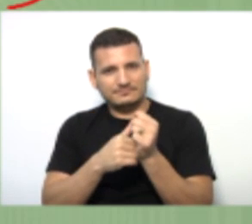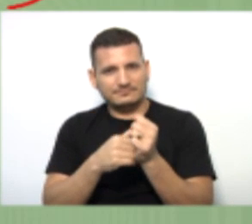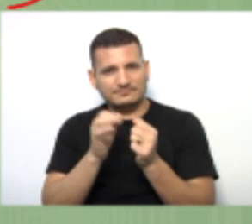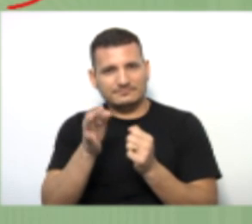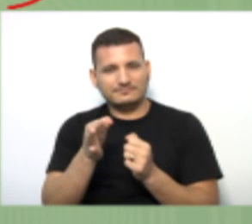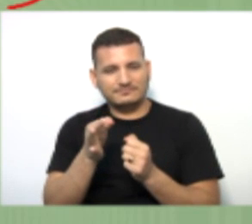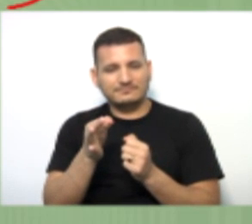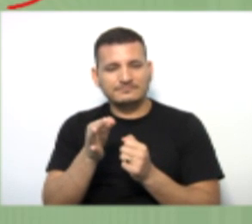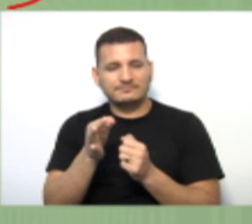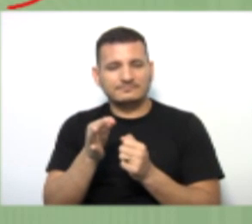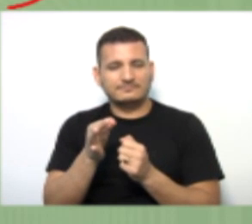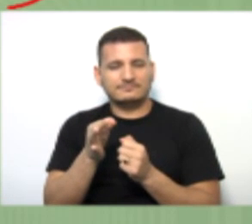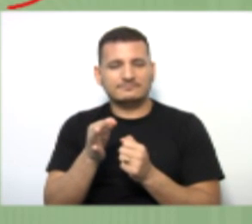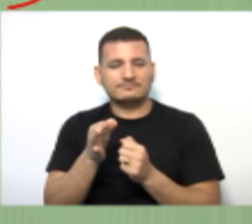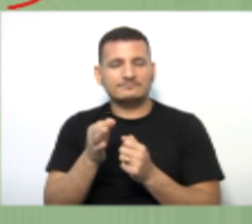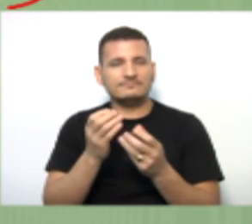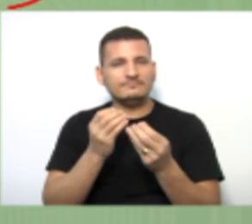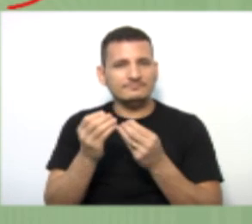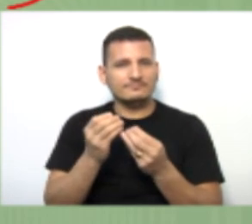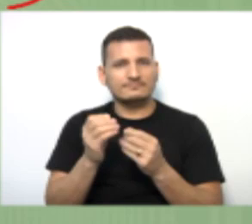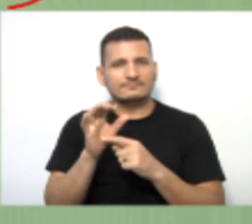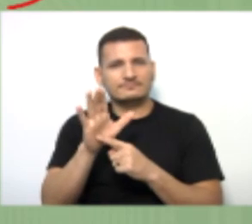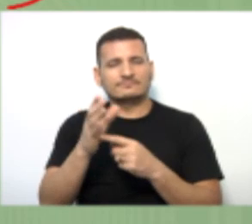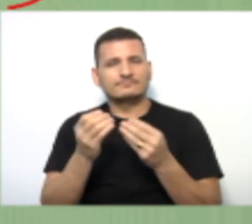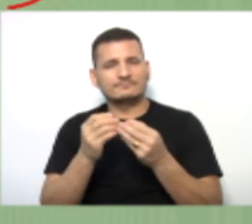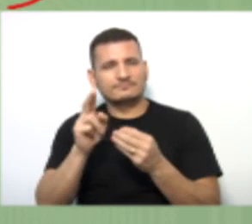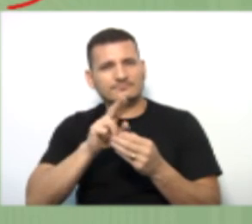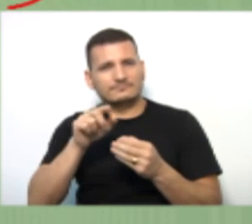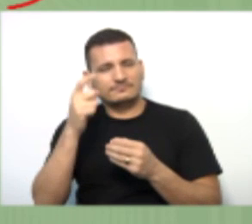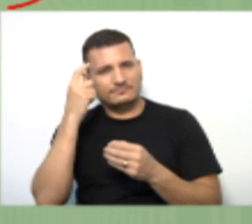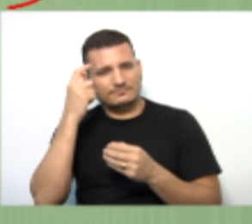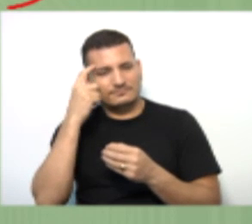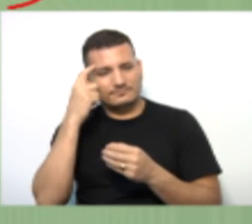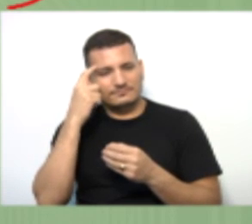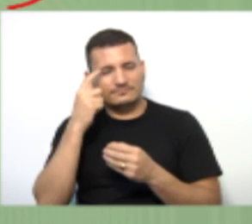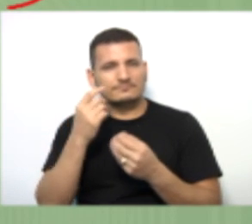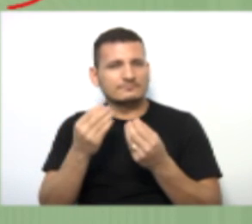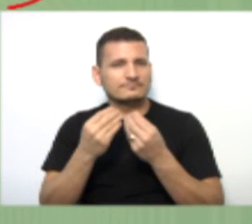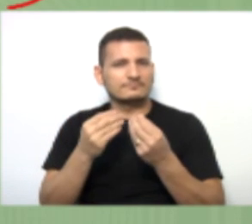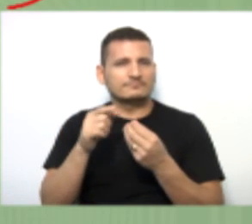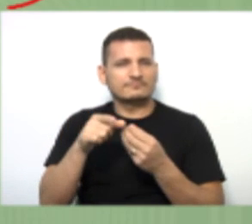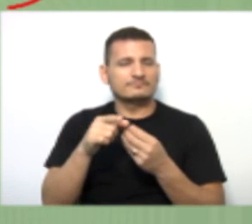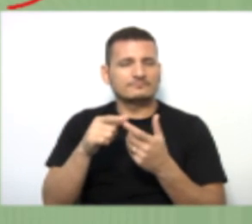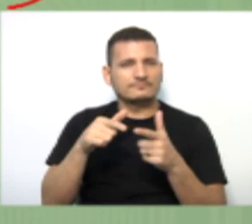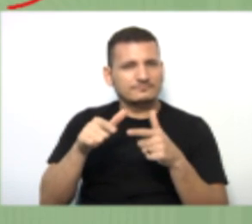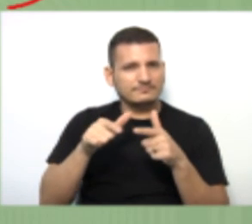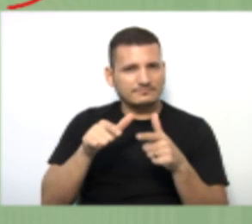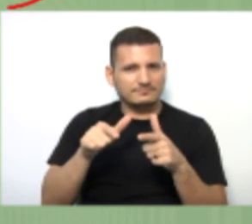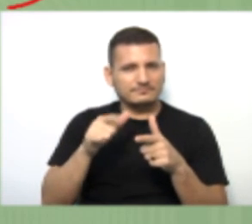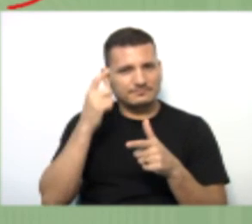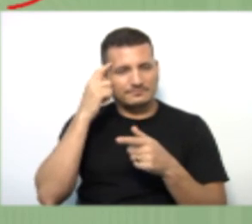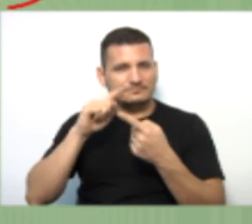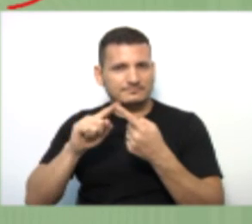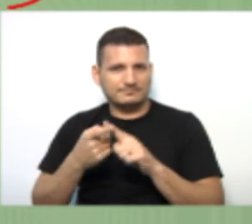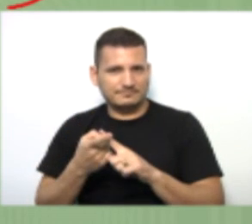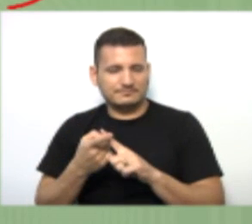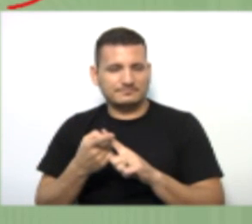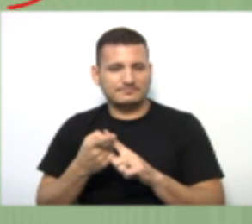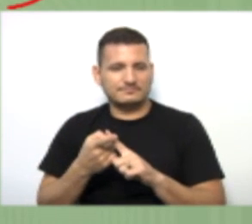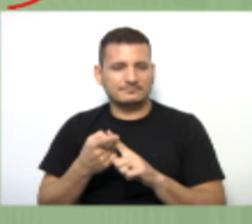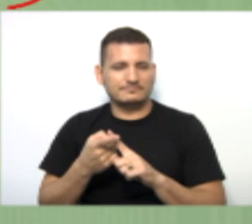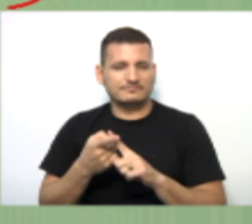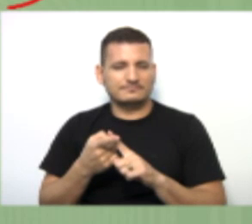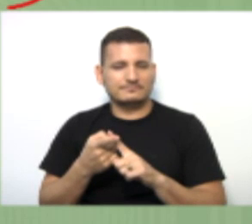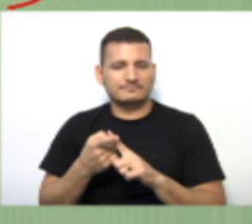esse enigma aí, vai mostrar para eles como é que funciona, como é que se usa realmente esse pensamento, como é que se trabalha com esse pensamento lógico, tá?